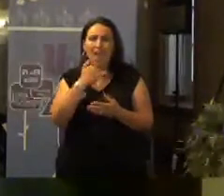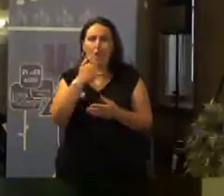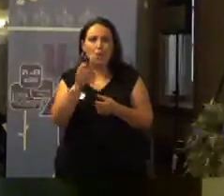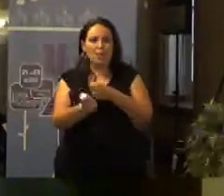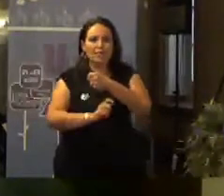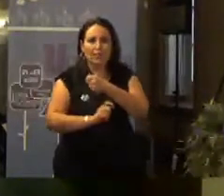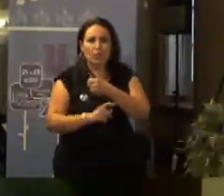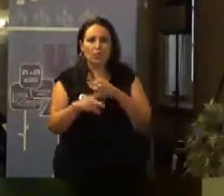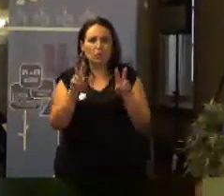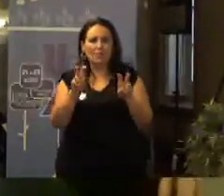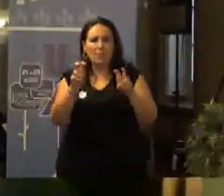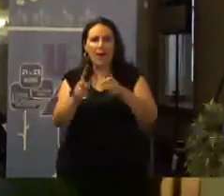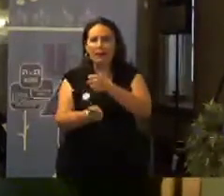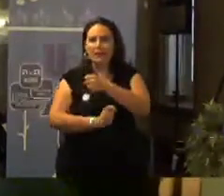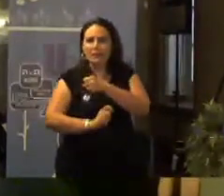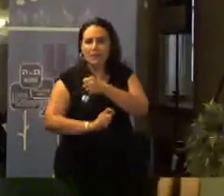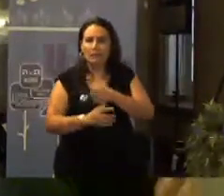questão tática.